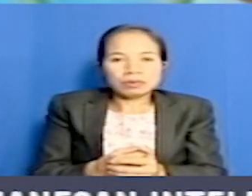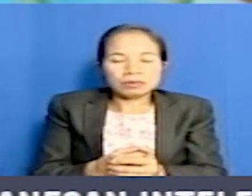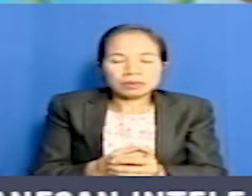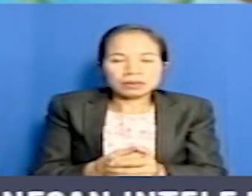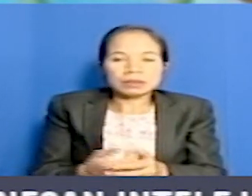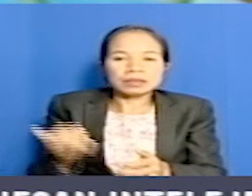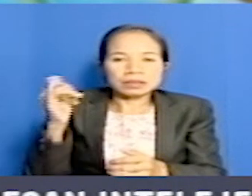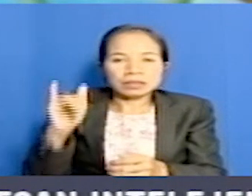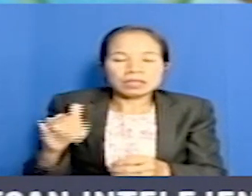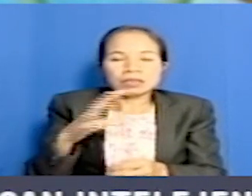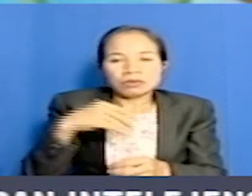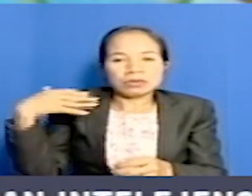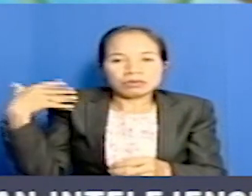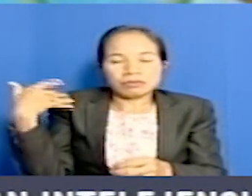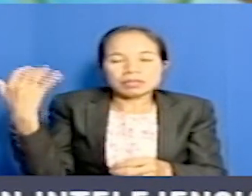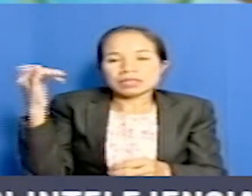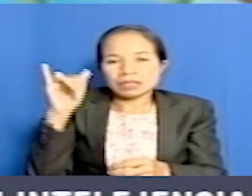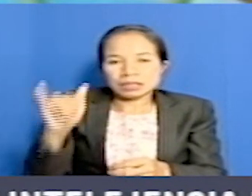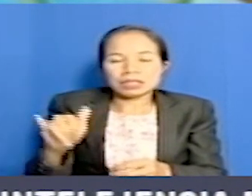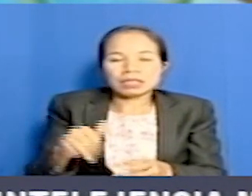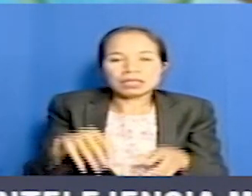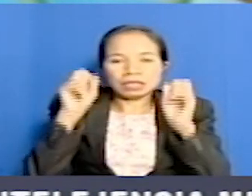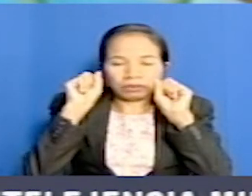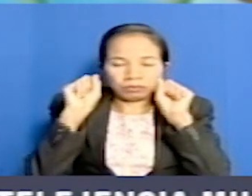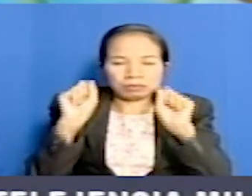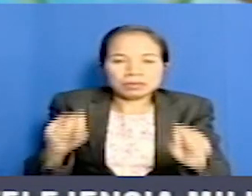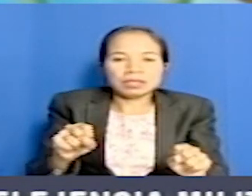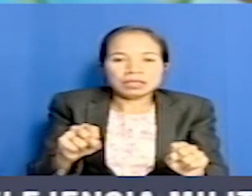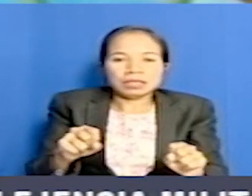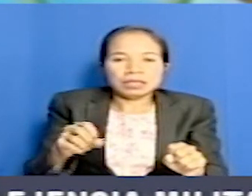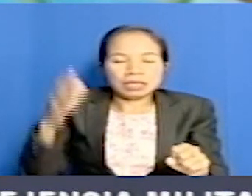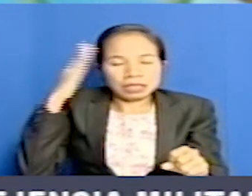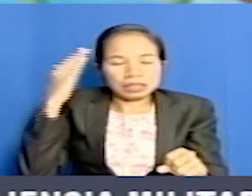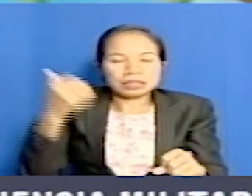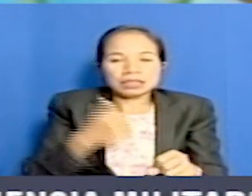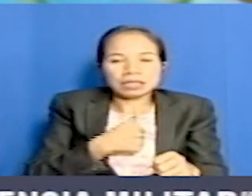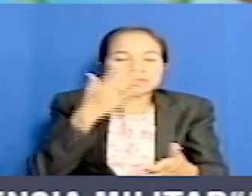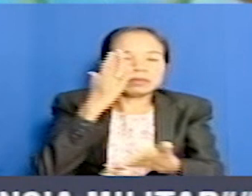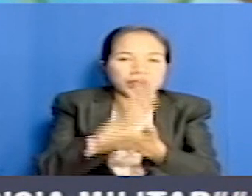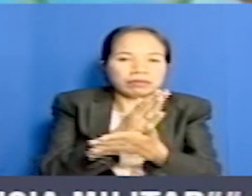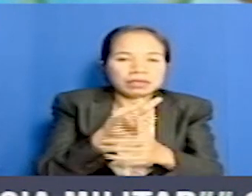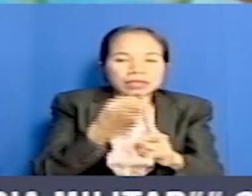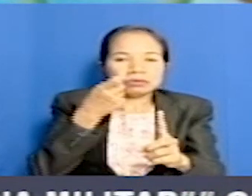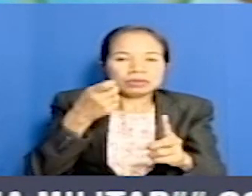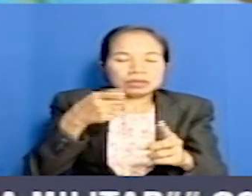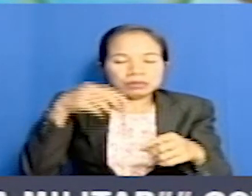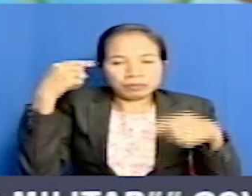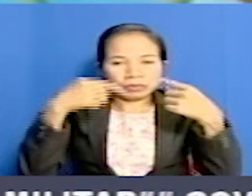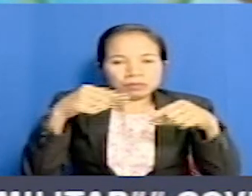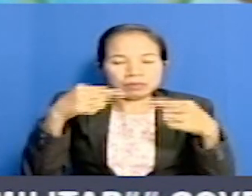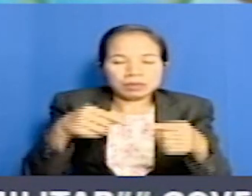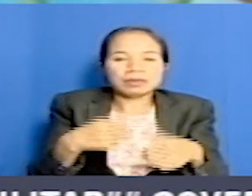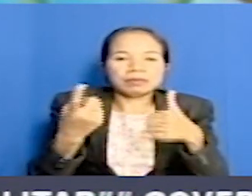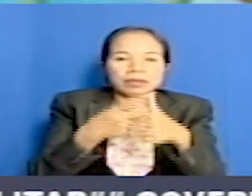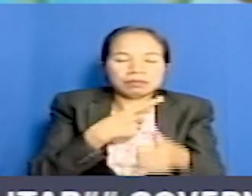sira do juventude arti marsais sira atu bele konsilia sir na angu prevenens angu si konfliktus ne